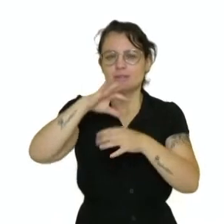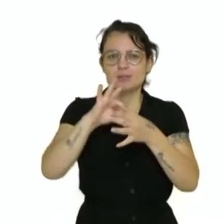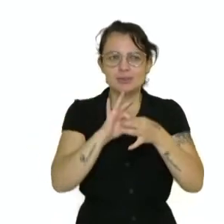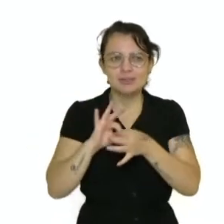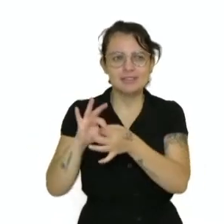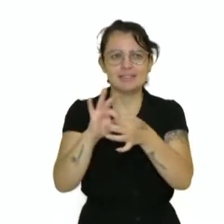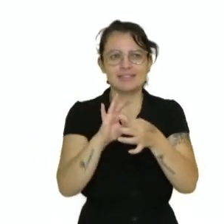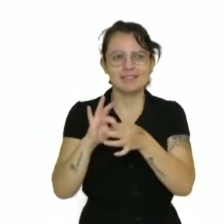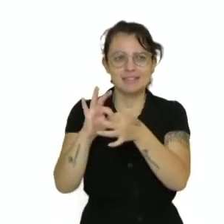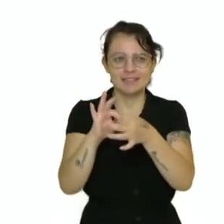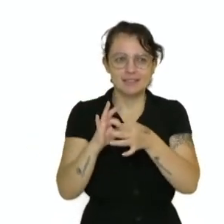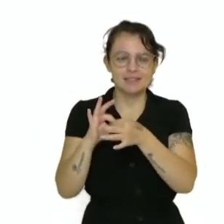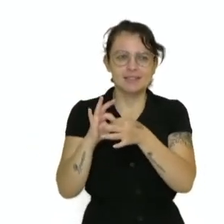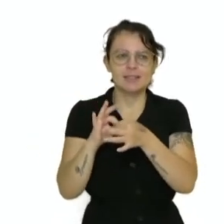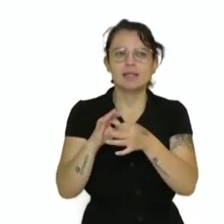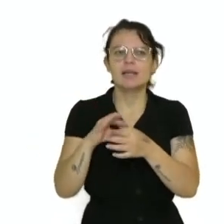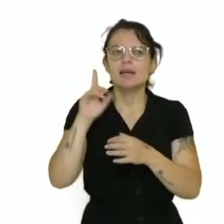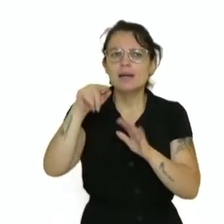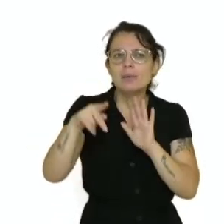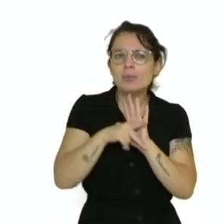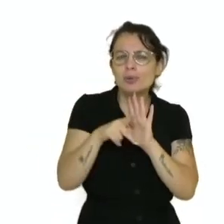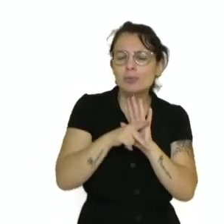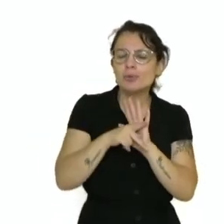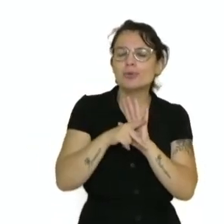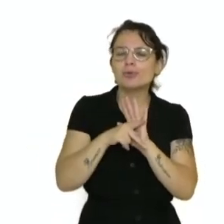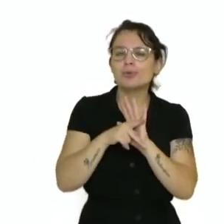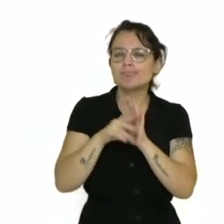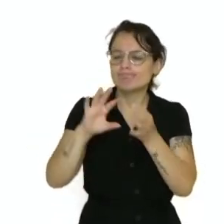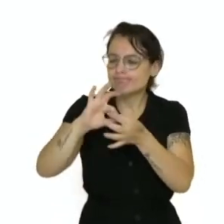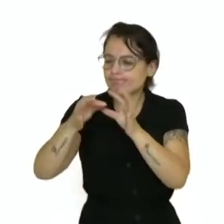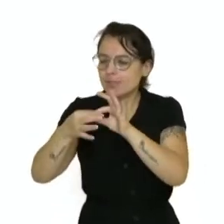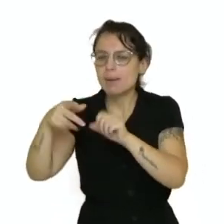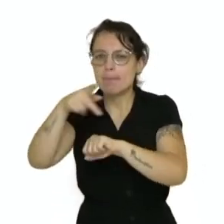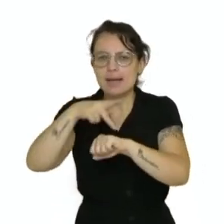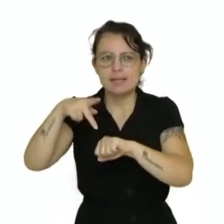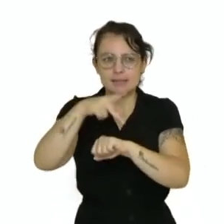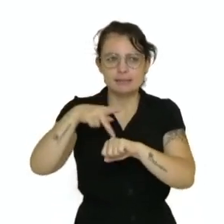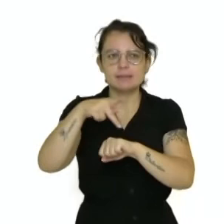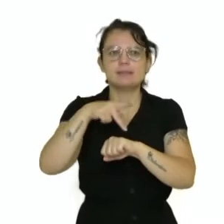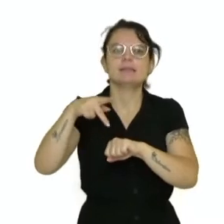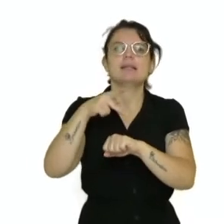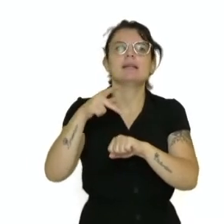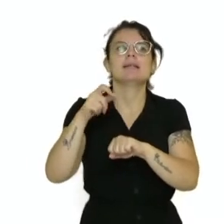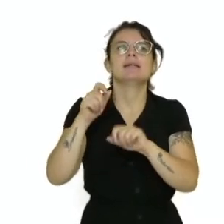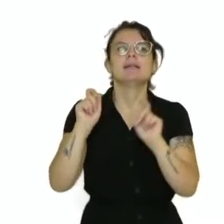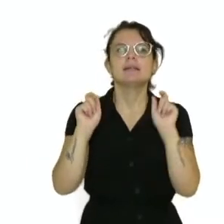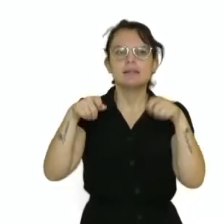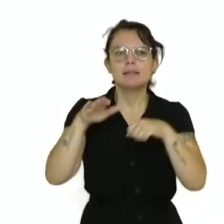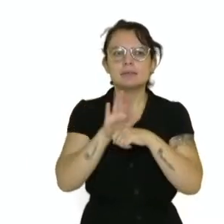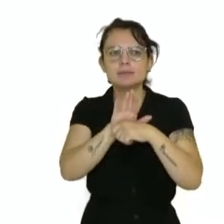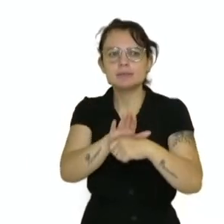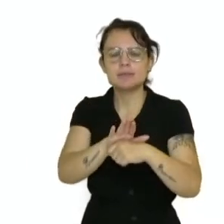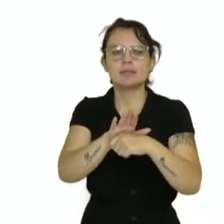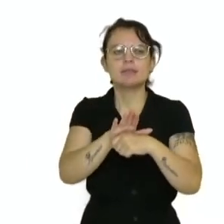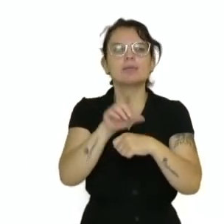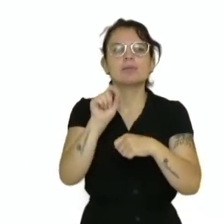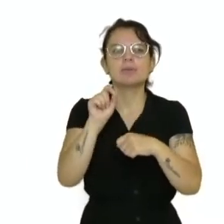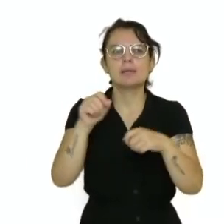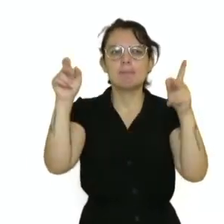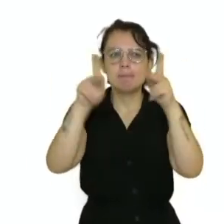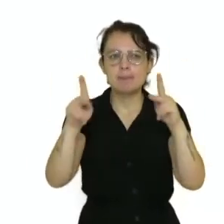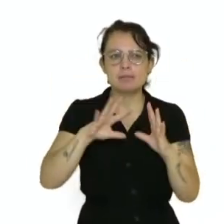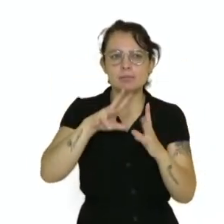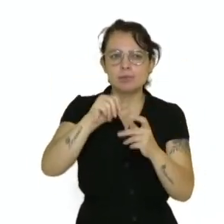é um órgão internacional que tem por objetivo garantir a paz mundial, buscando a manutenção entre o